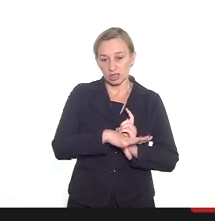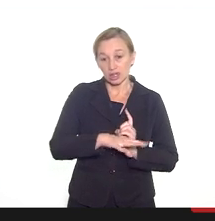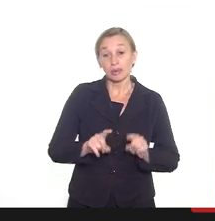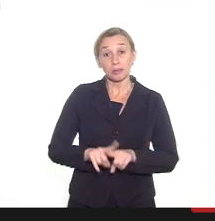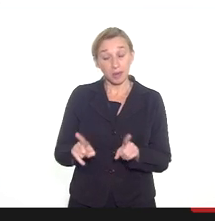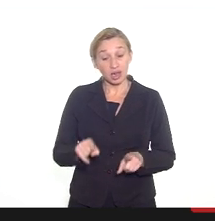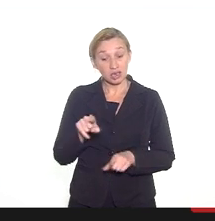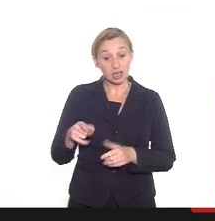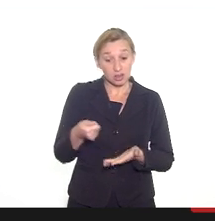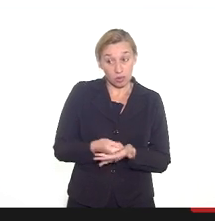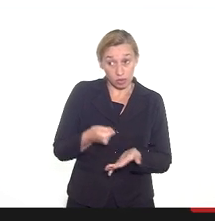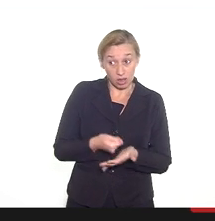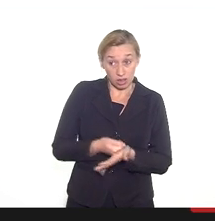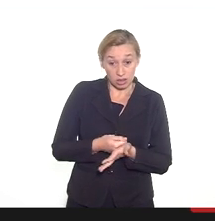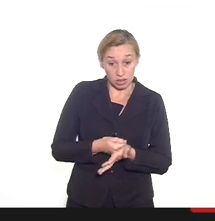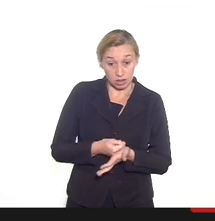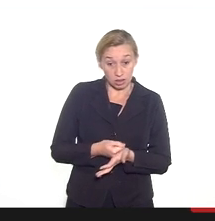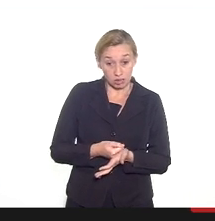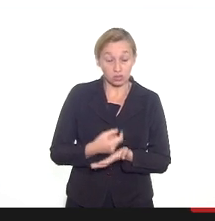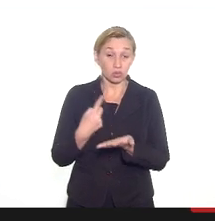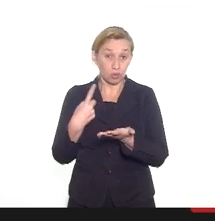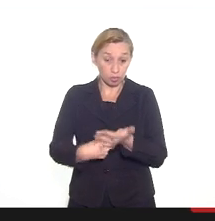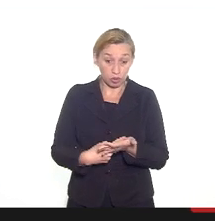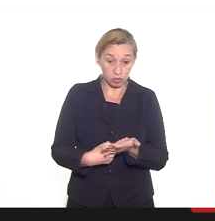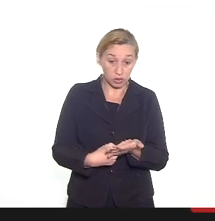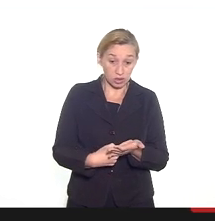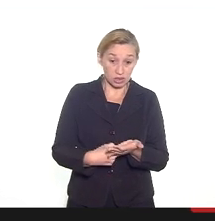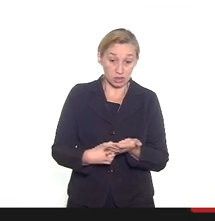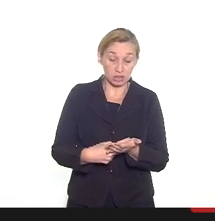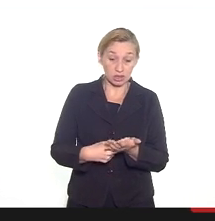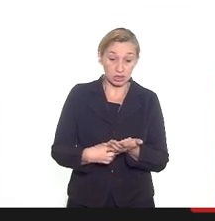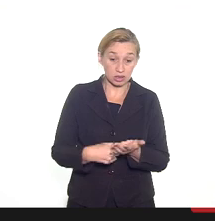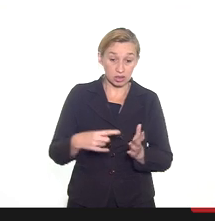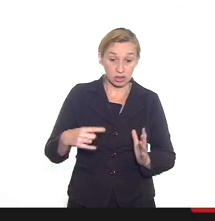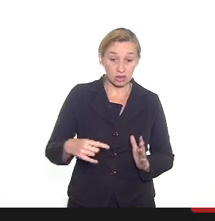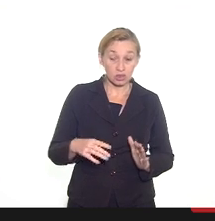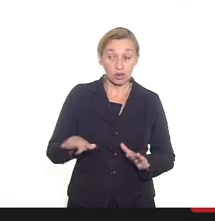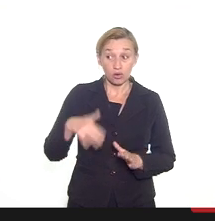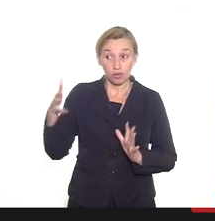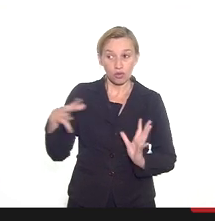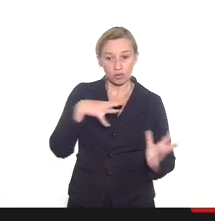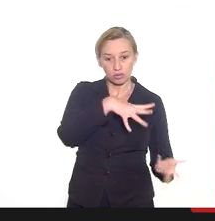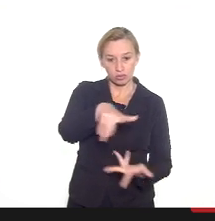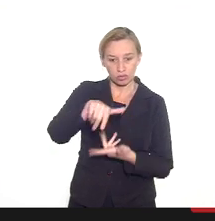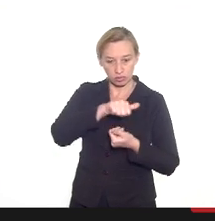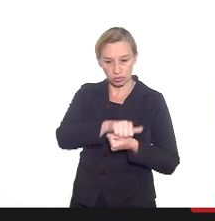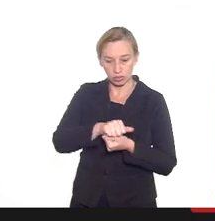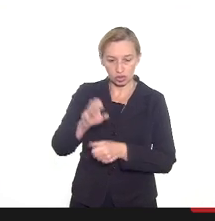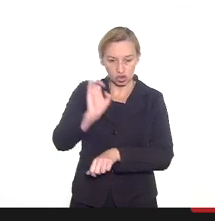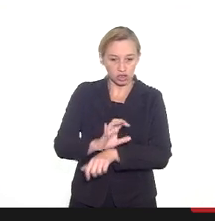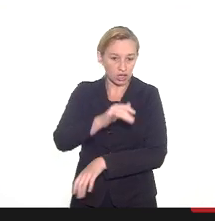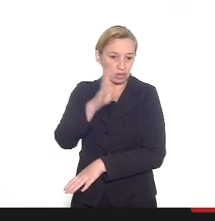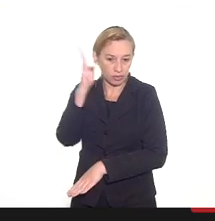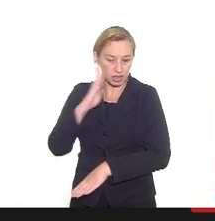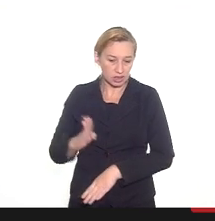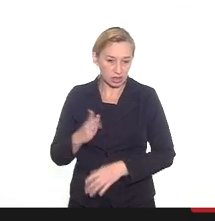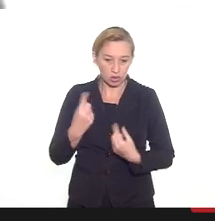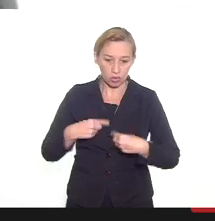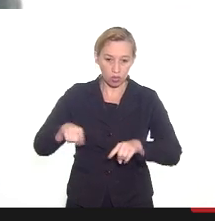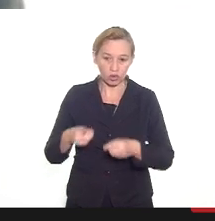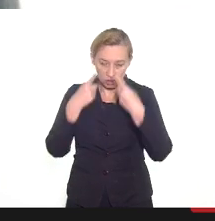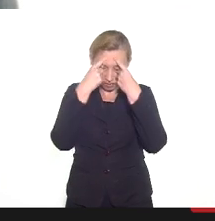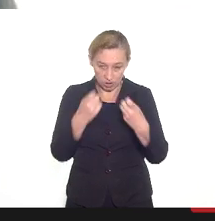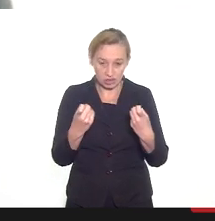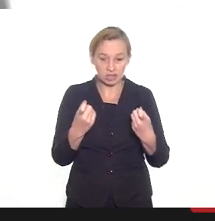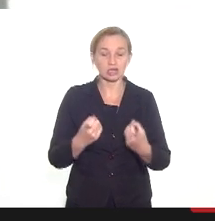mas essa obrigação, através dos compromissos internacionais assumidos pelo Estado brasileiro de combater as discriminações e as